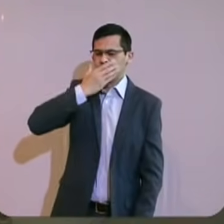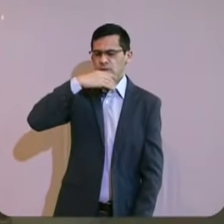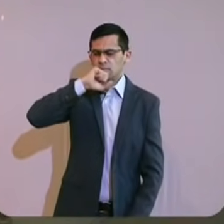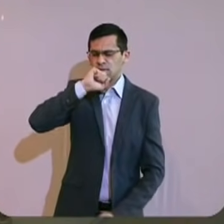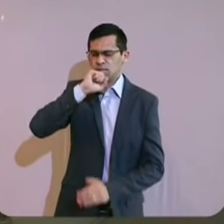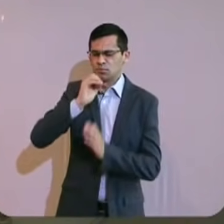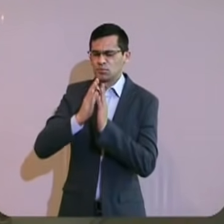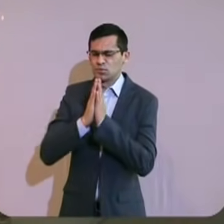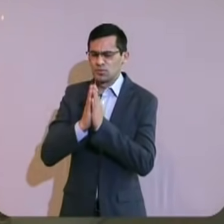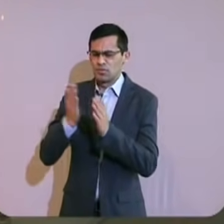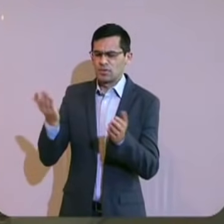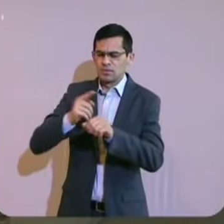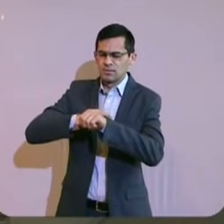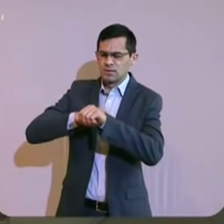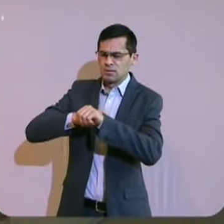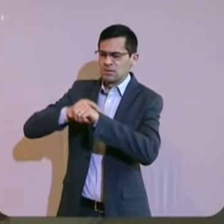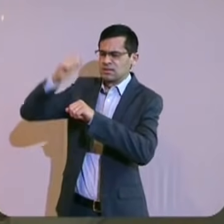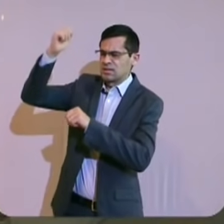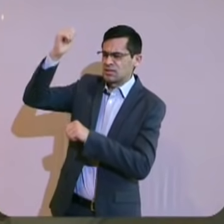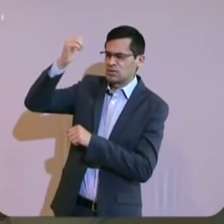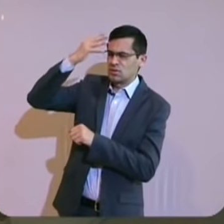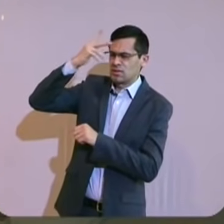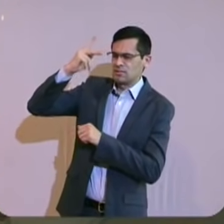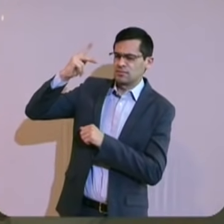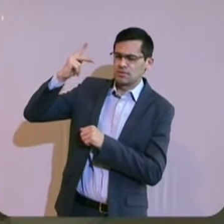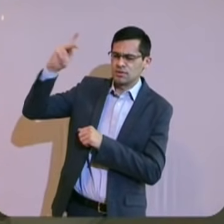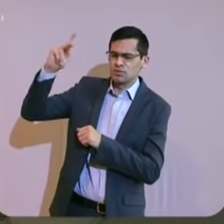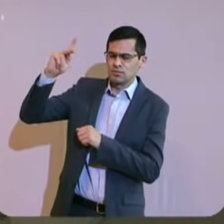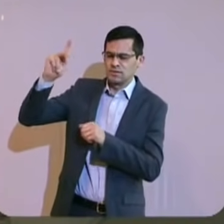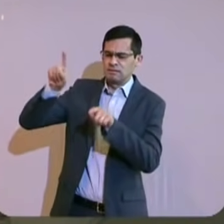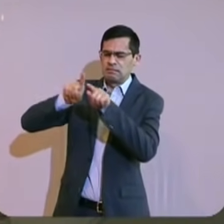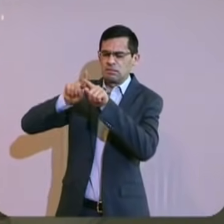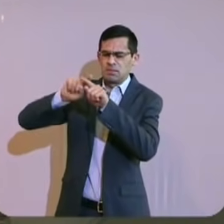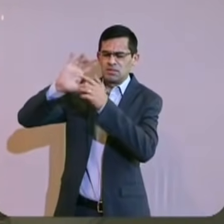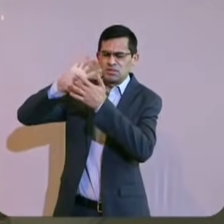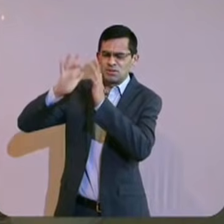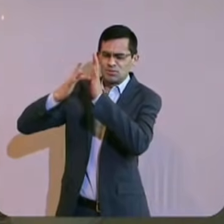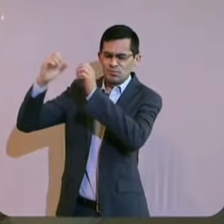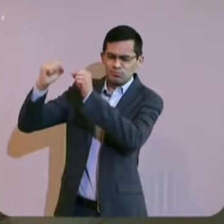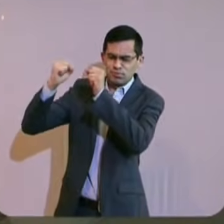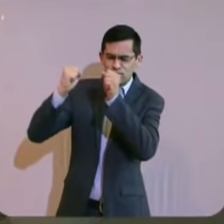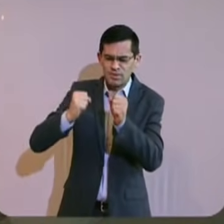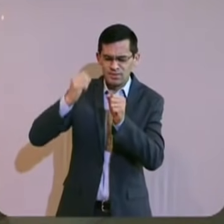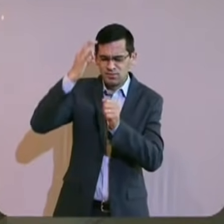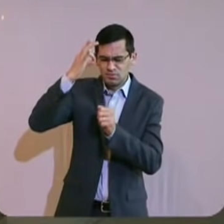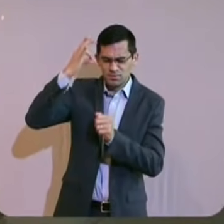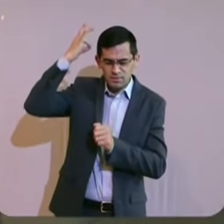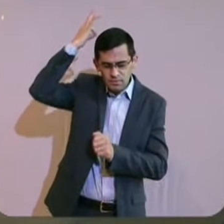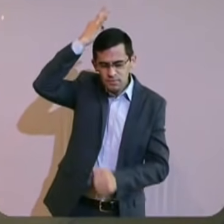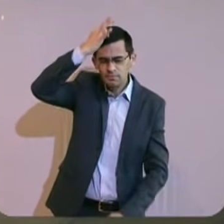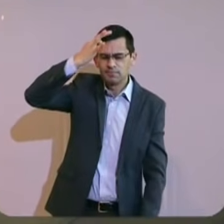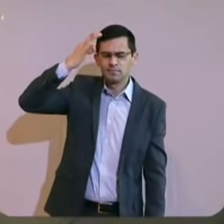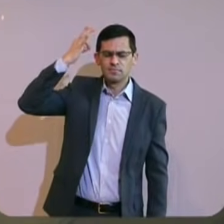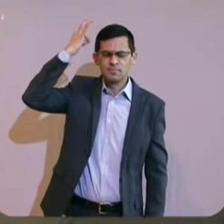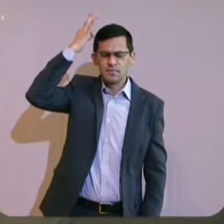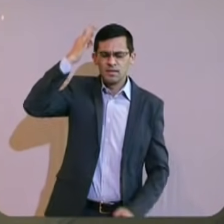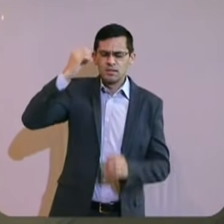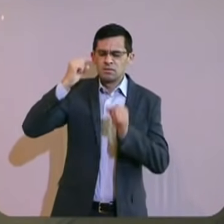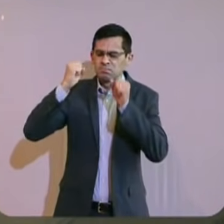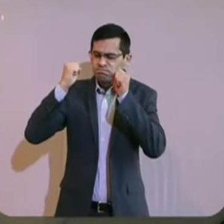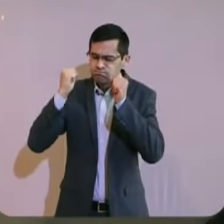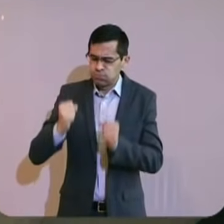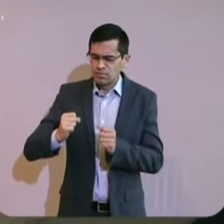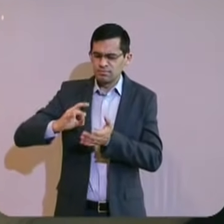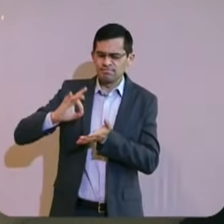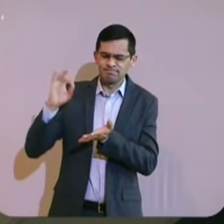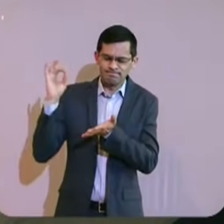tua graça, e que a graça de Jesus, o poder do Espírito Santo, possam,